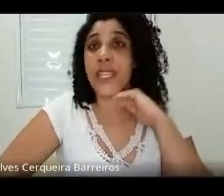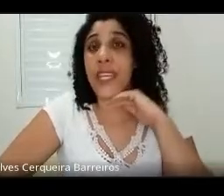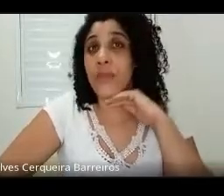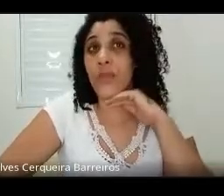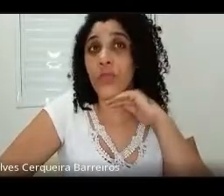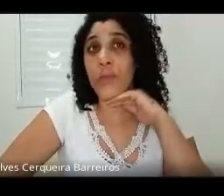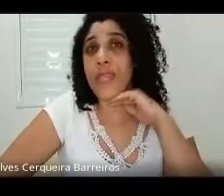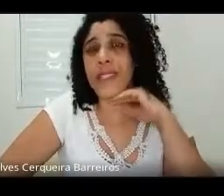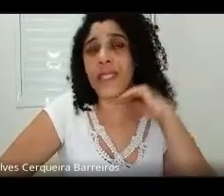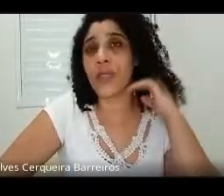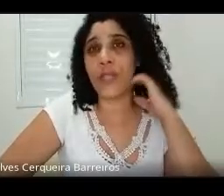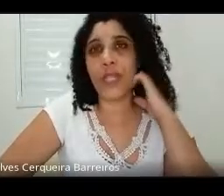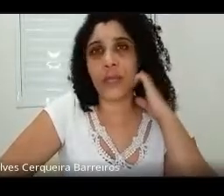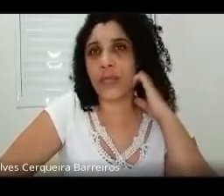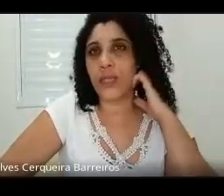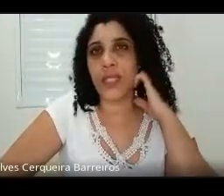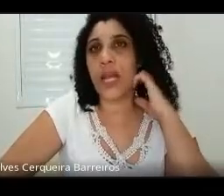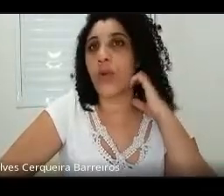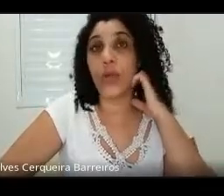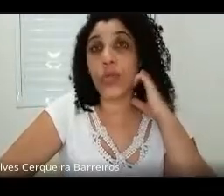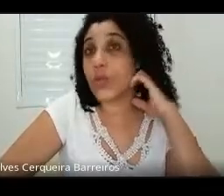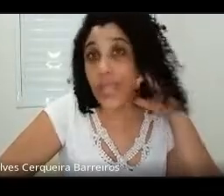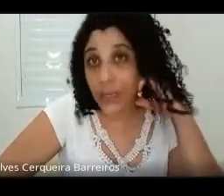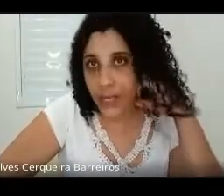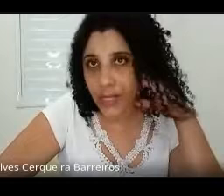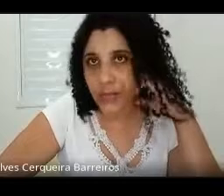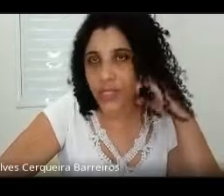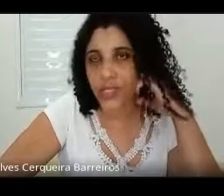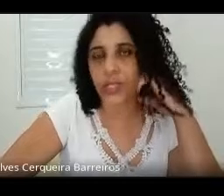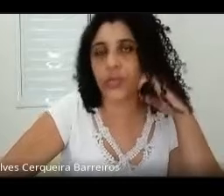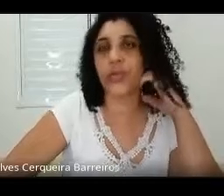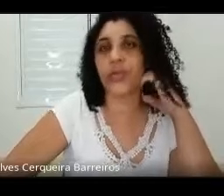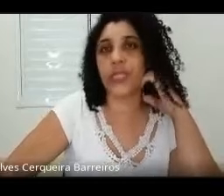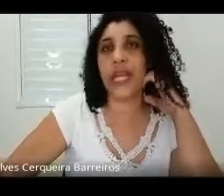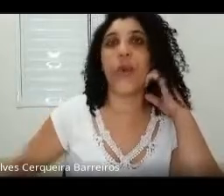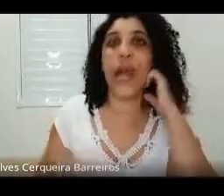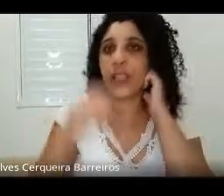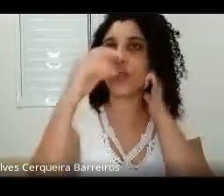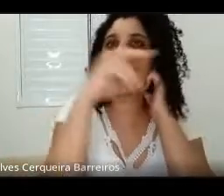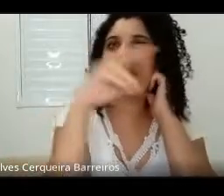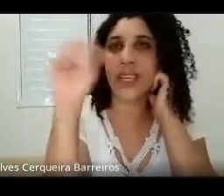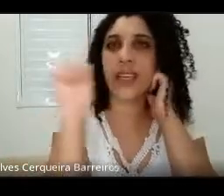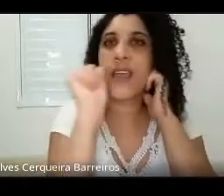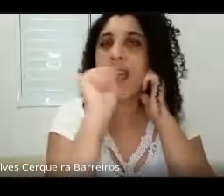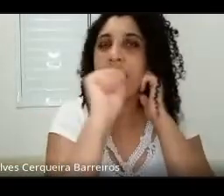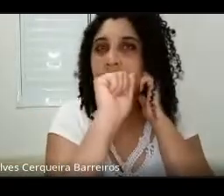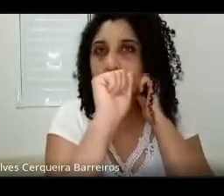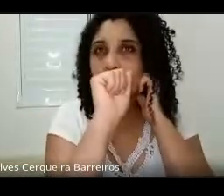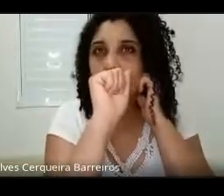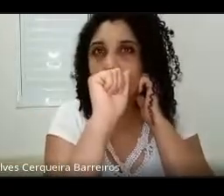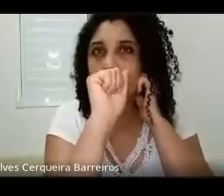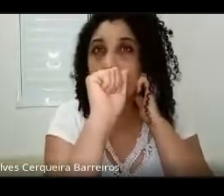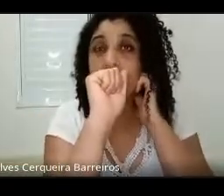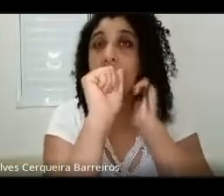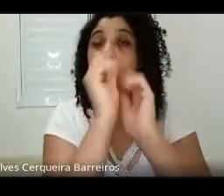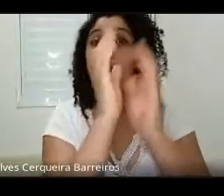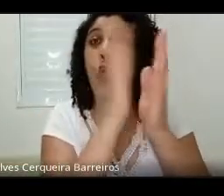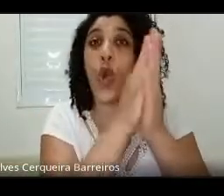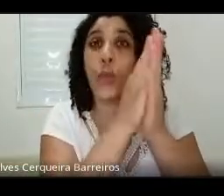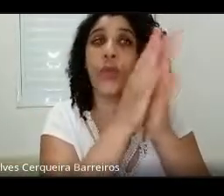pode ser que tenha muitos países que eu não lembre o sinal, ou eu não saiba realmente o sinal, aí eu vou fazer a